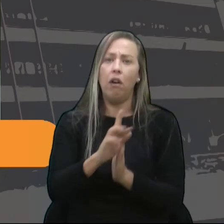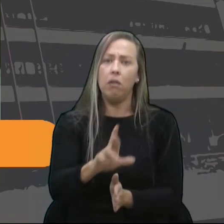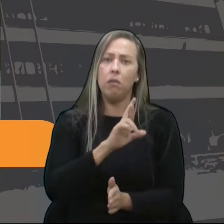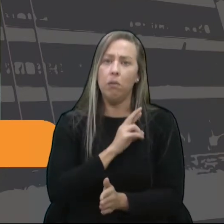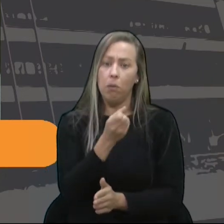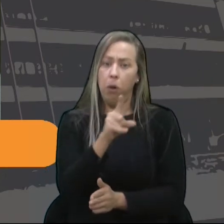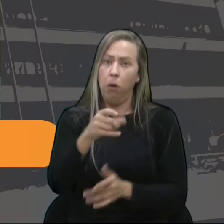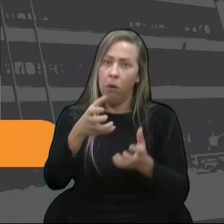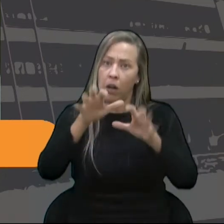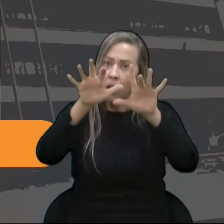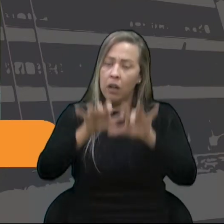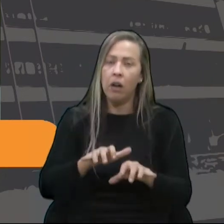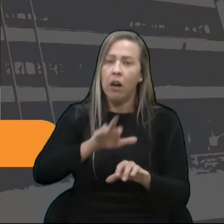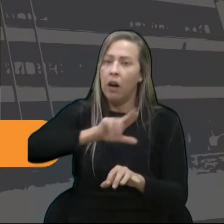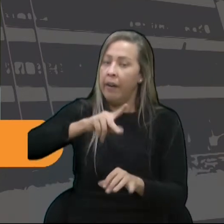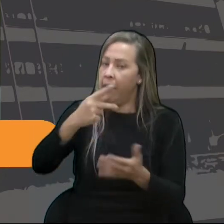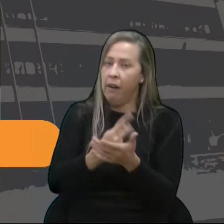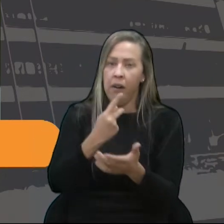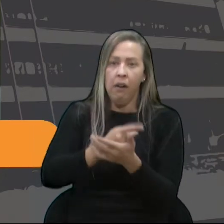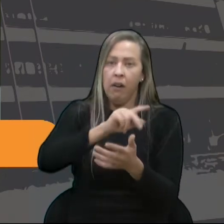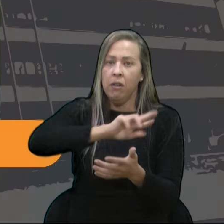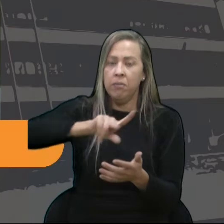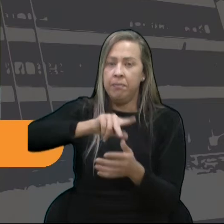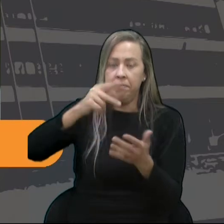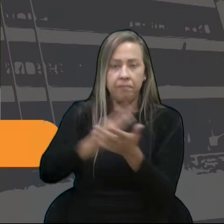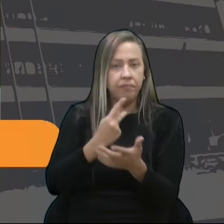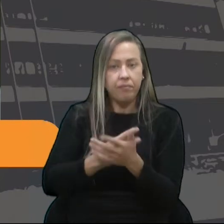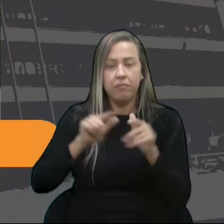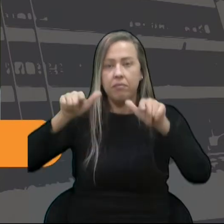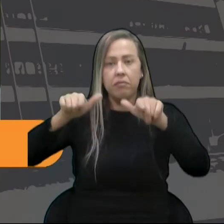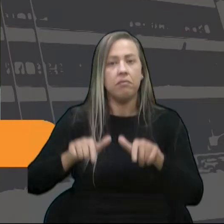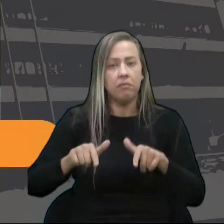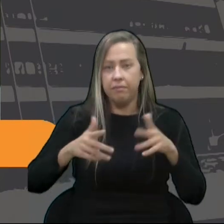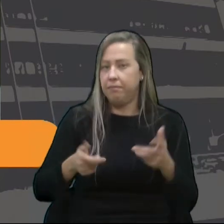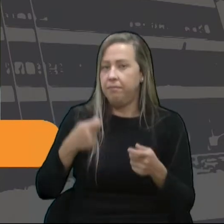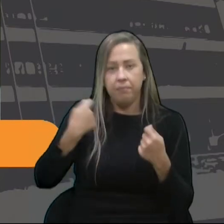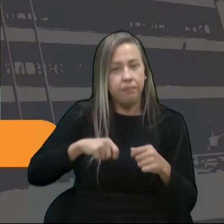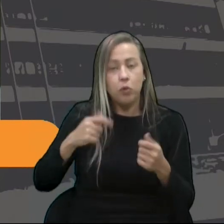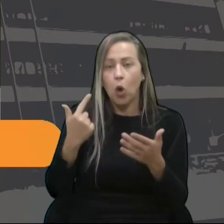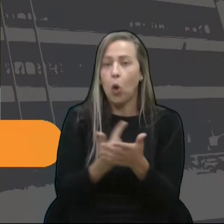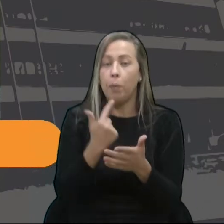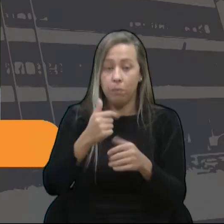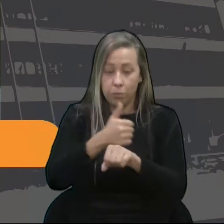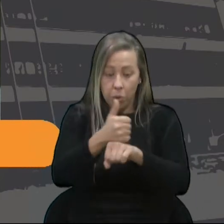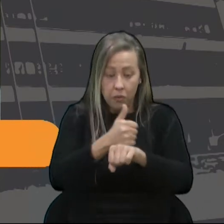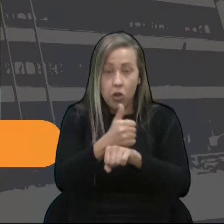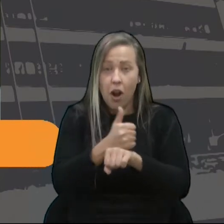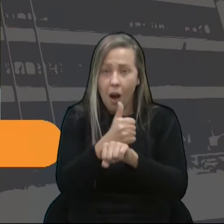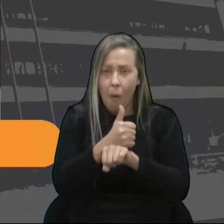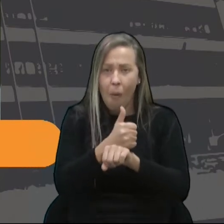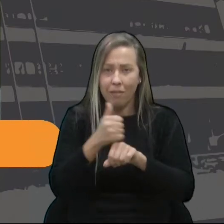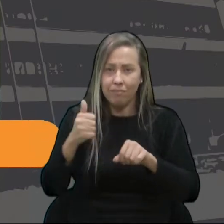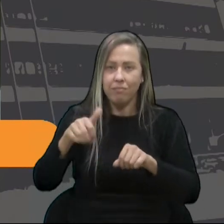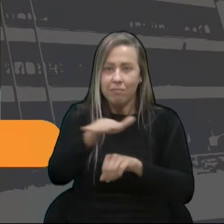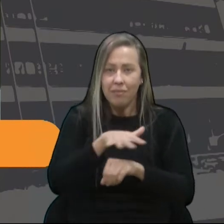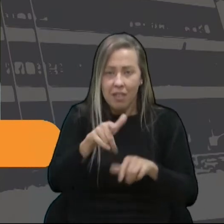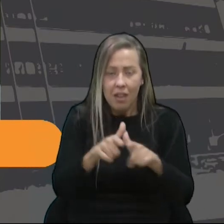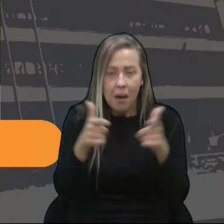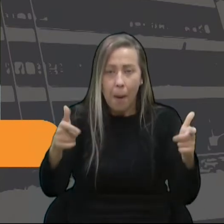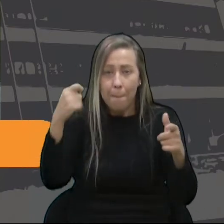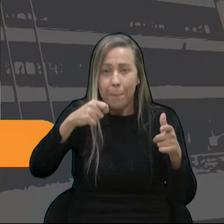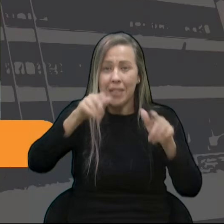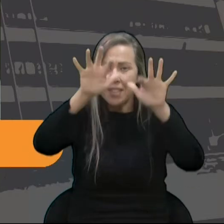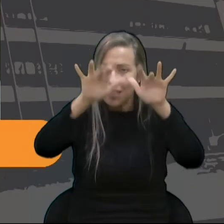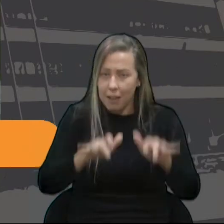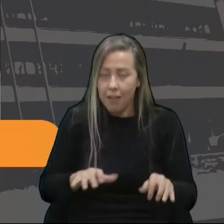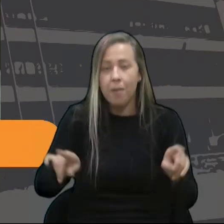quer escrever bem, eu acho que você está no lugar errado. No jornalismo você tem que escrever. E falar